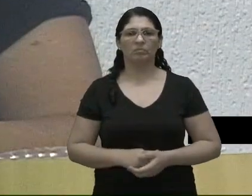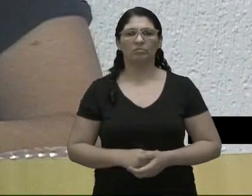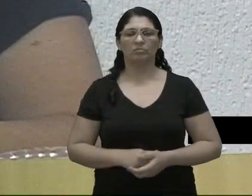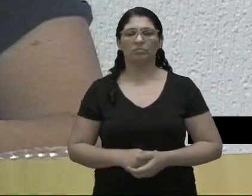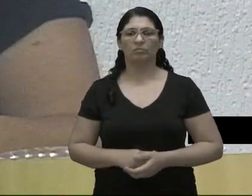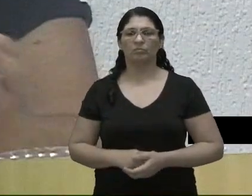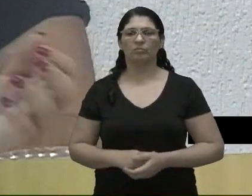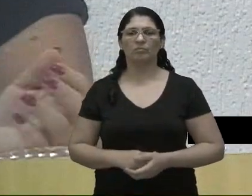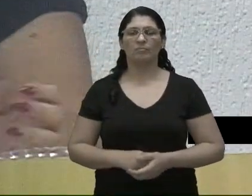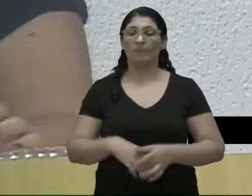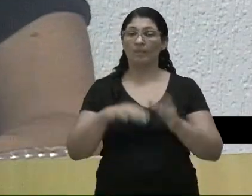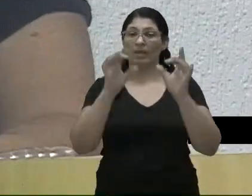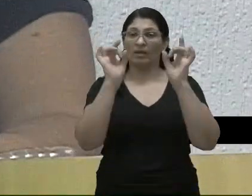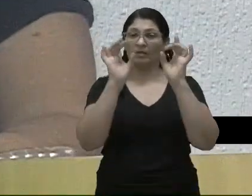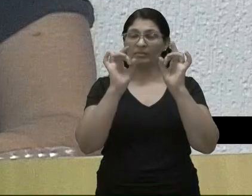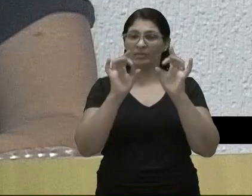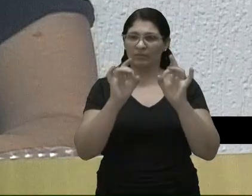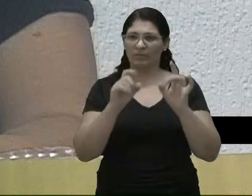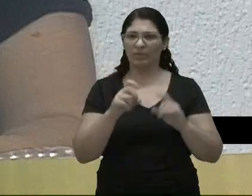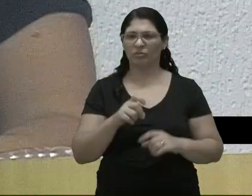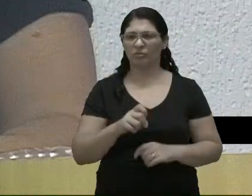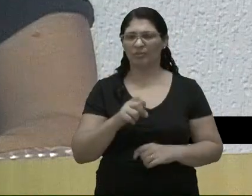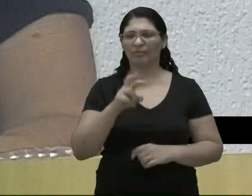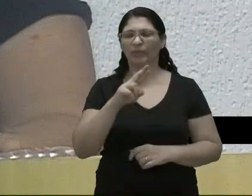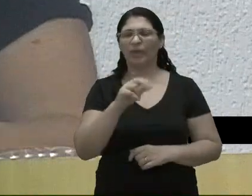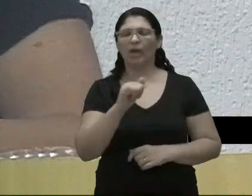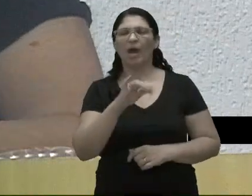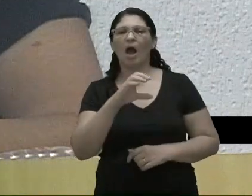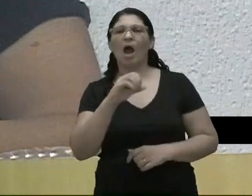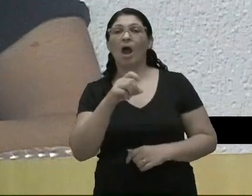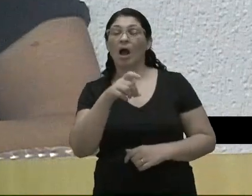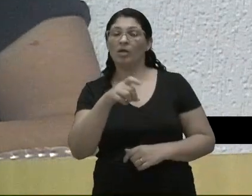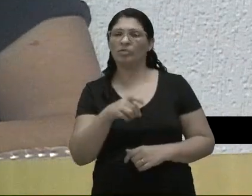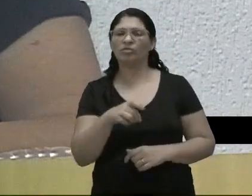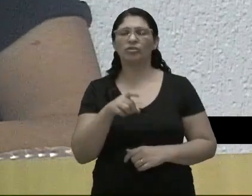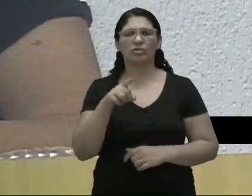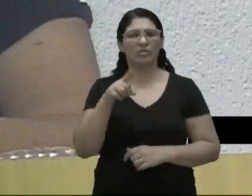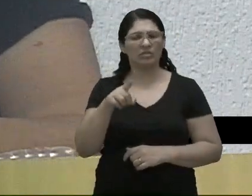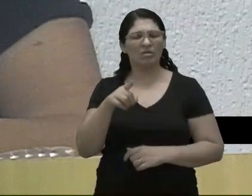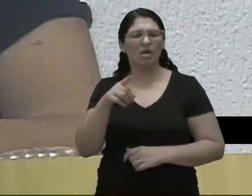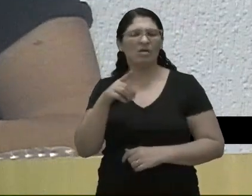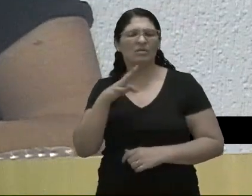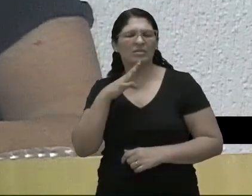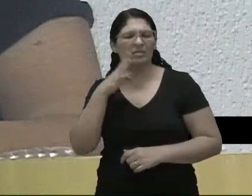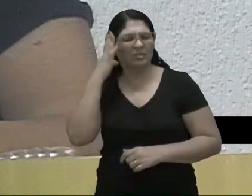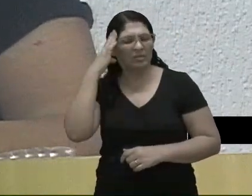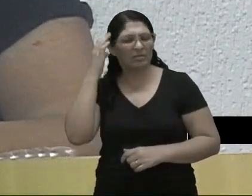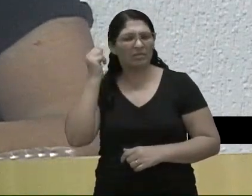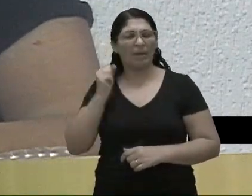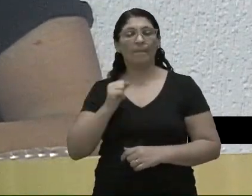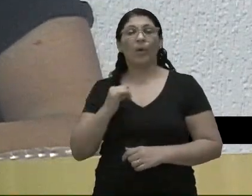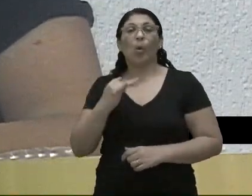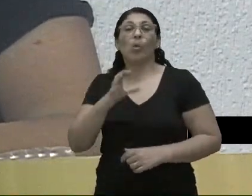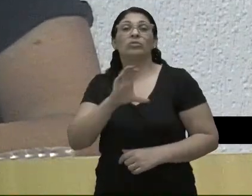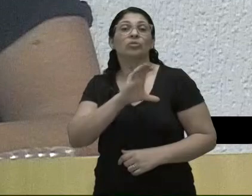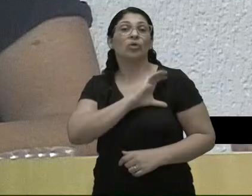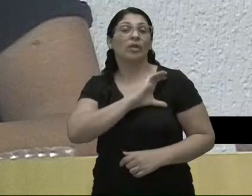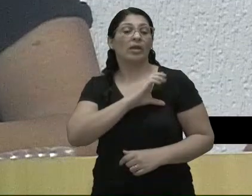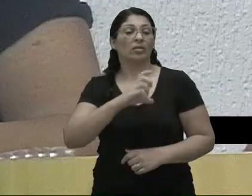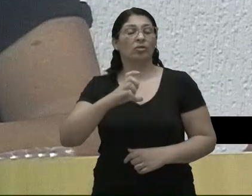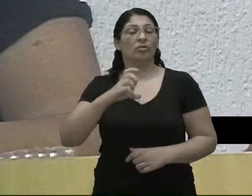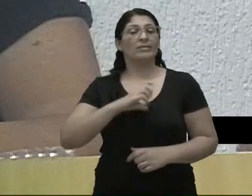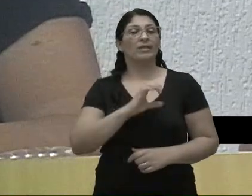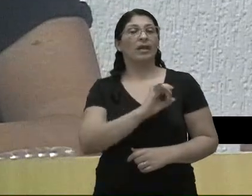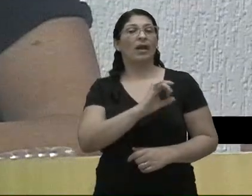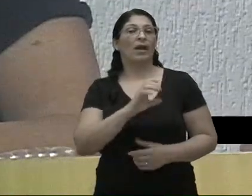Especificamente de raio-x, que foi a empresa que saiu há pouco, o senhor sabe ele dizer quantos coordenadores tem em cada unidade e